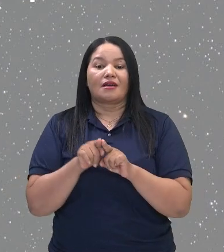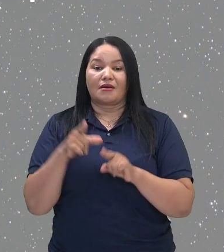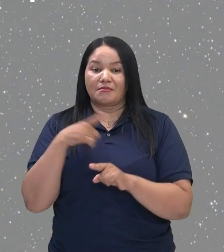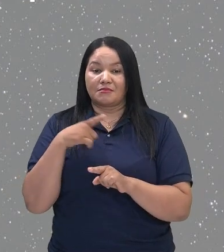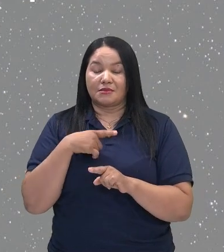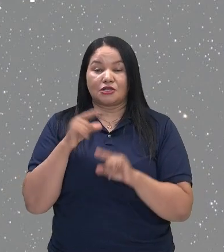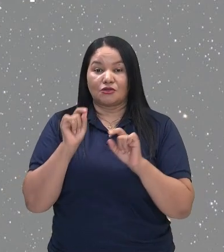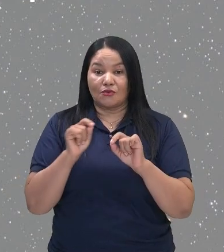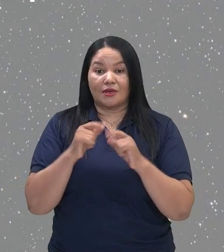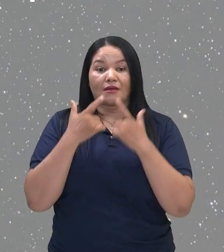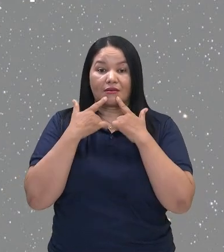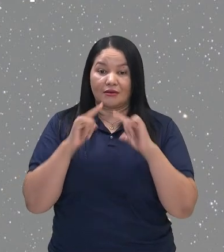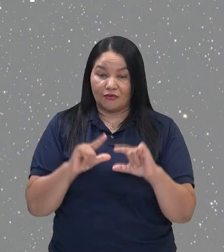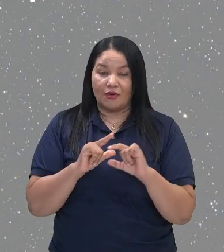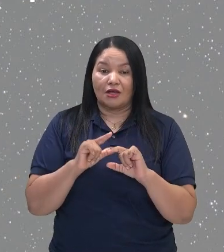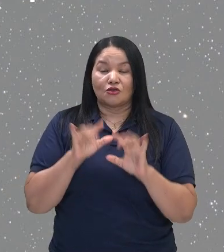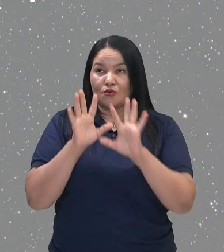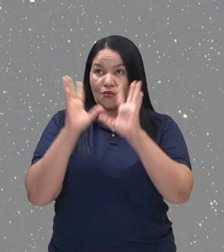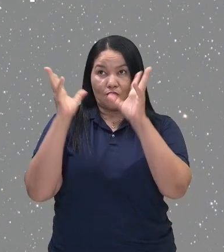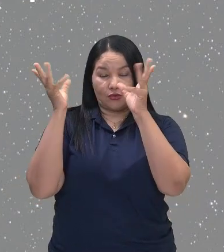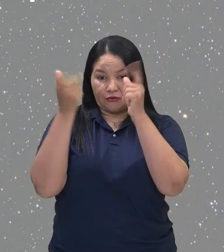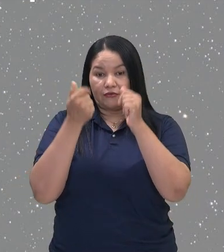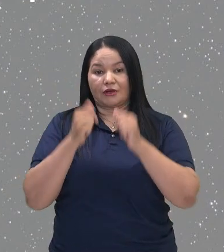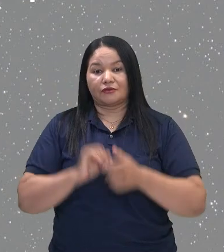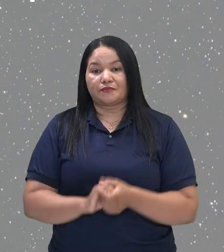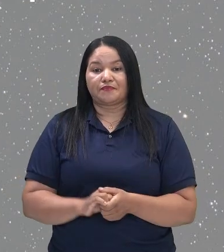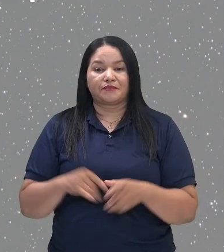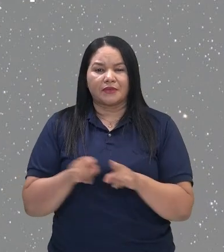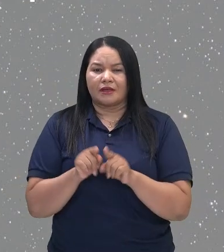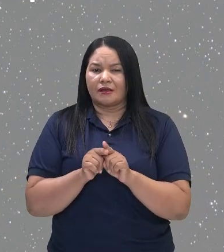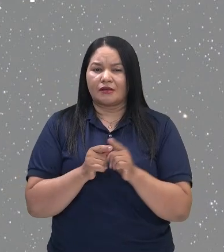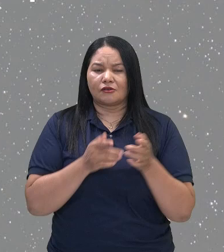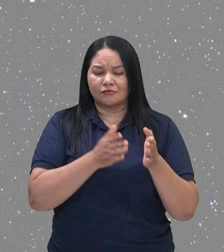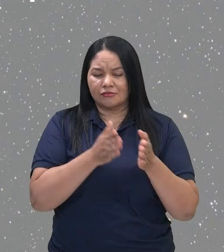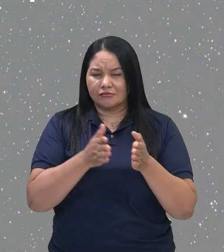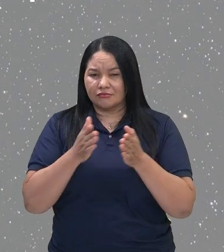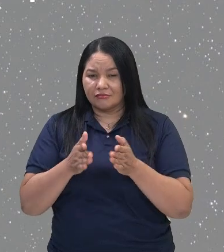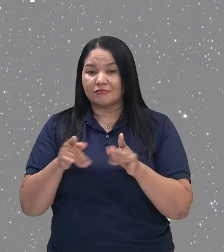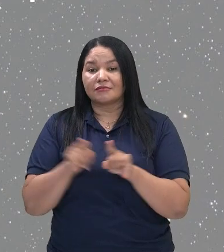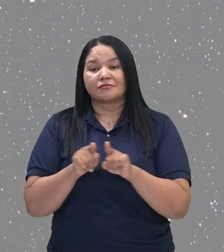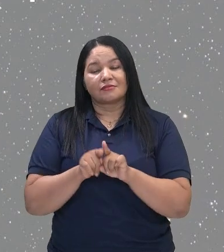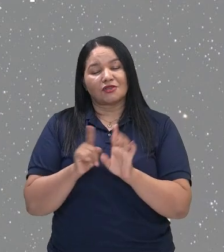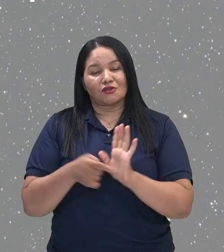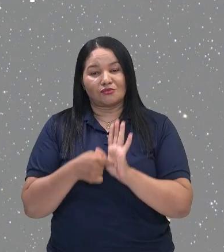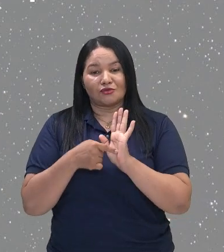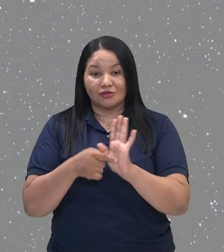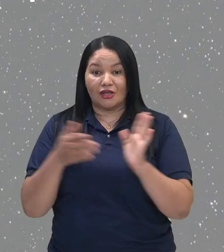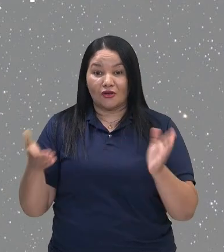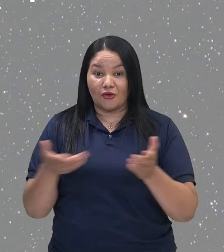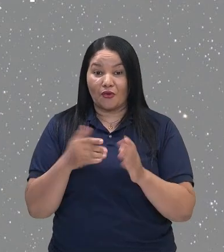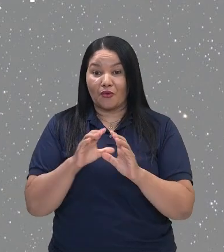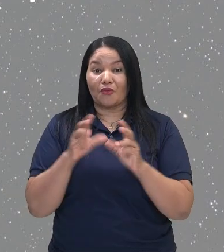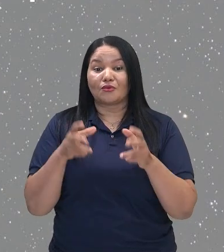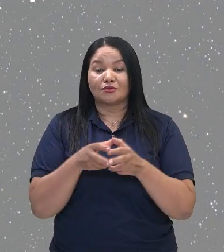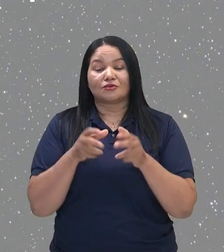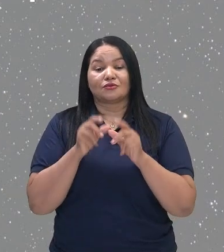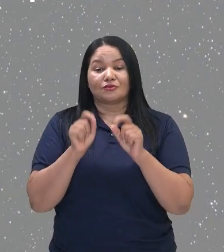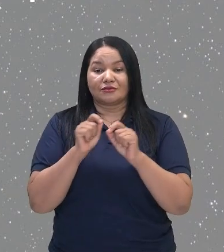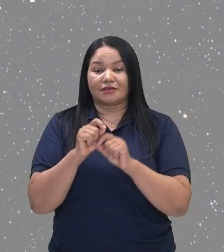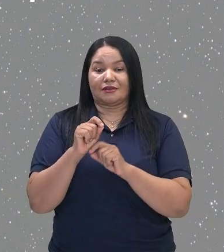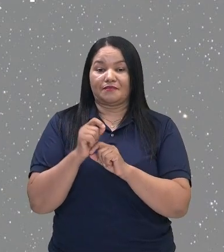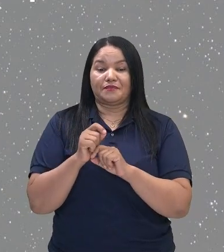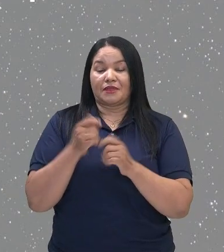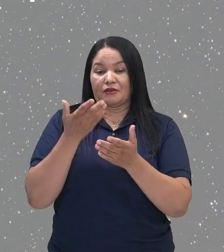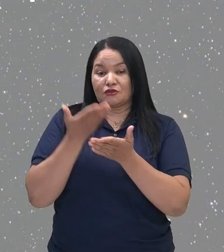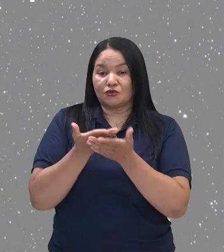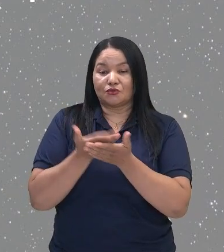das linguagens no universo. E essa frequência começou a trazer isso também para um conjunto da astronomia. Por